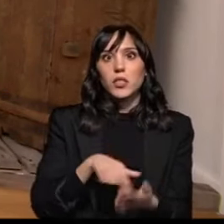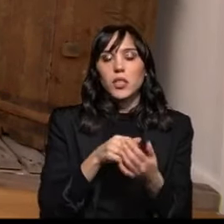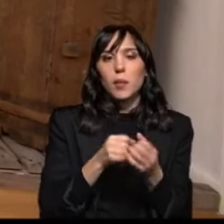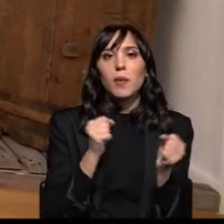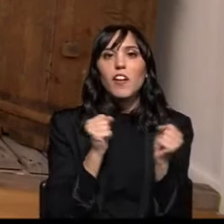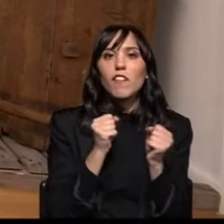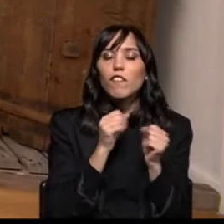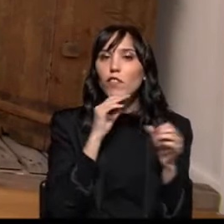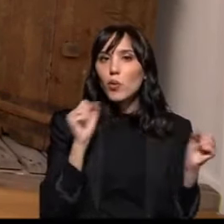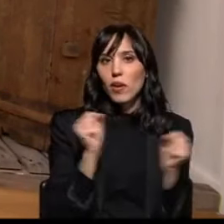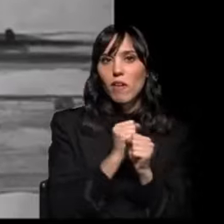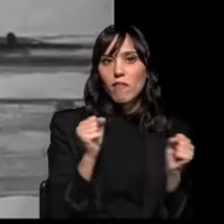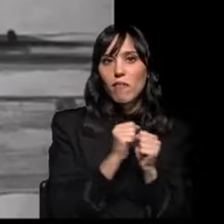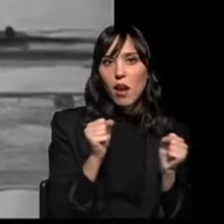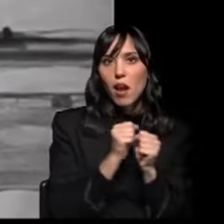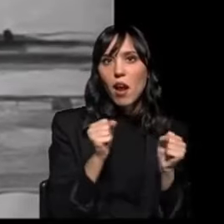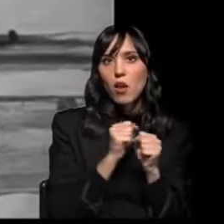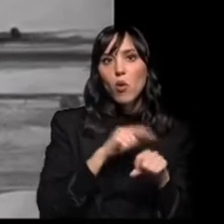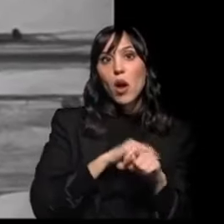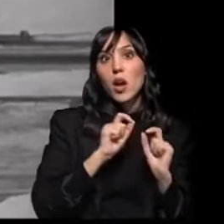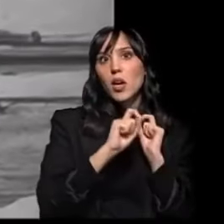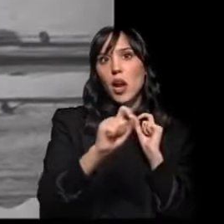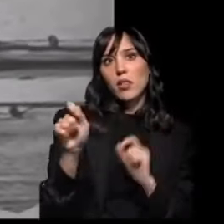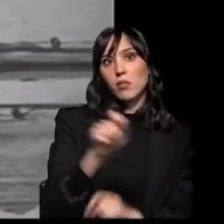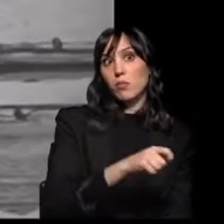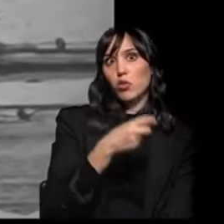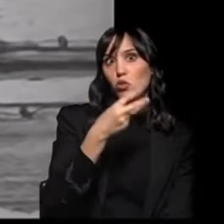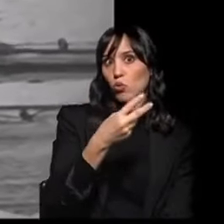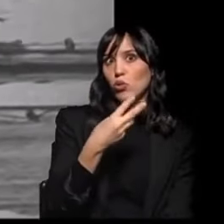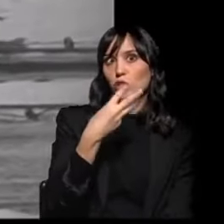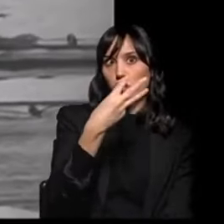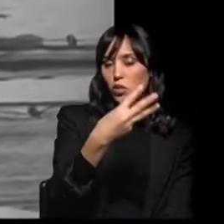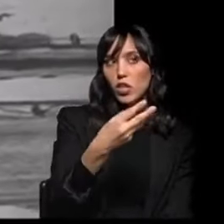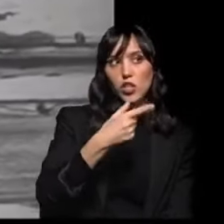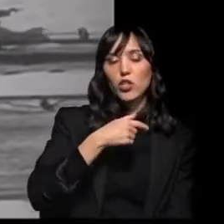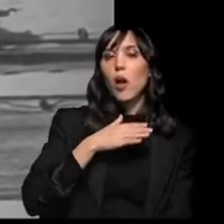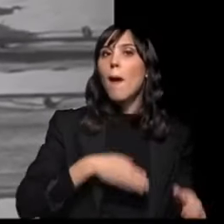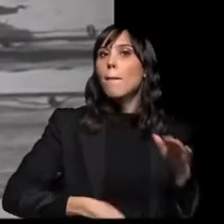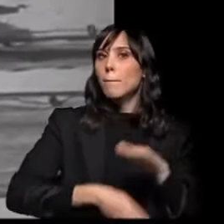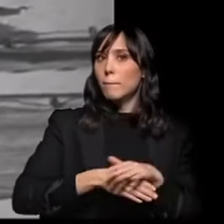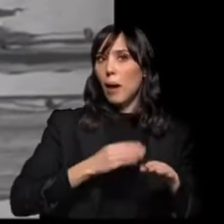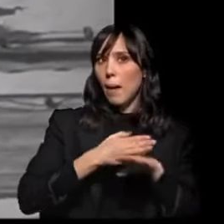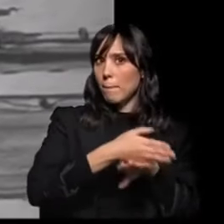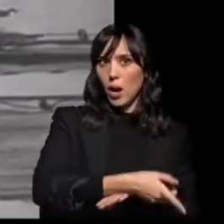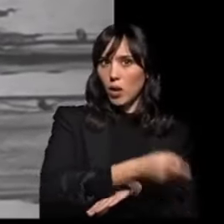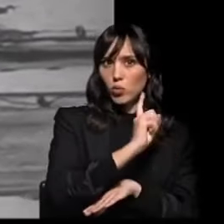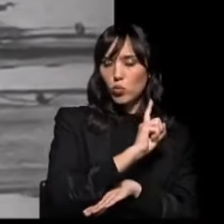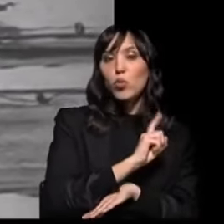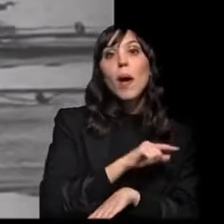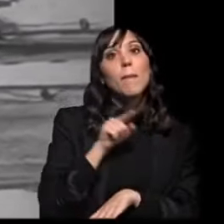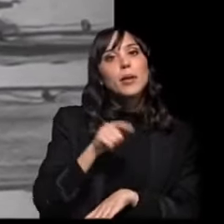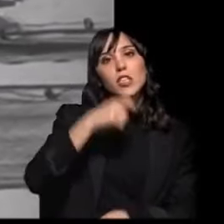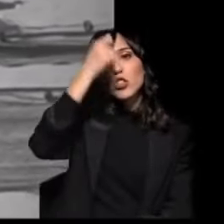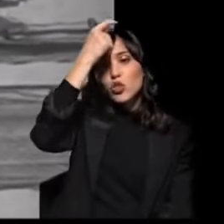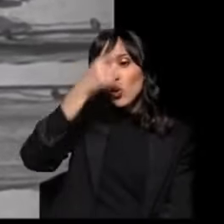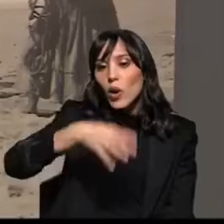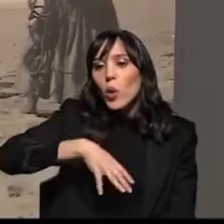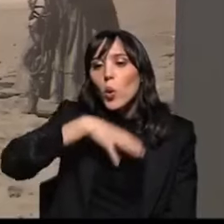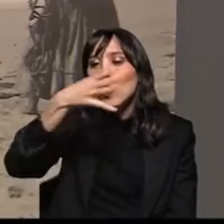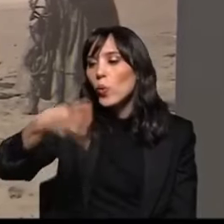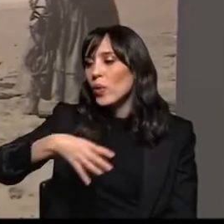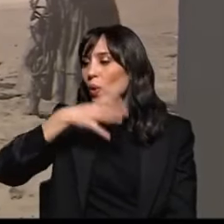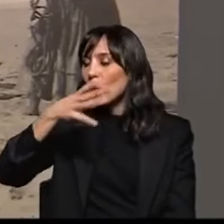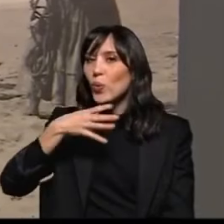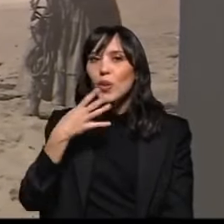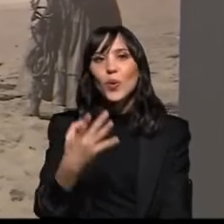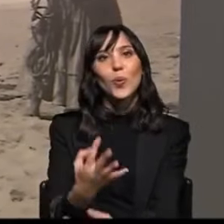meses não ia para o mar. Contava-lhe as histórias que lia. É isso? Que lia e que sabia, ali de volta dos filhos, ia